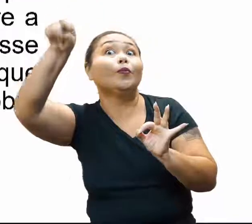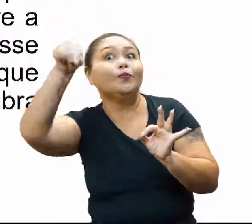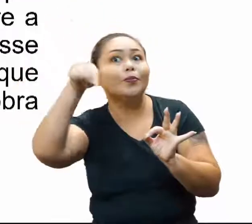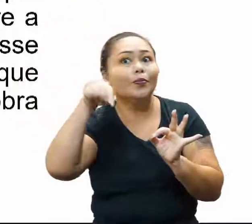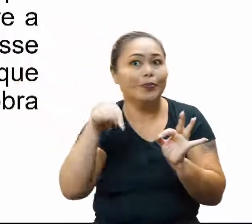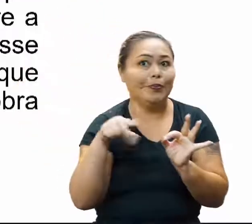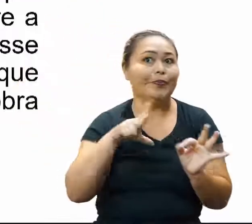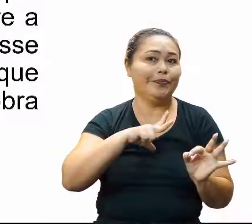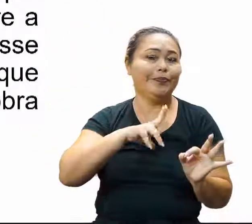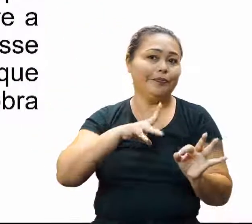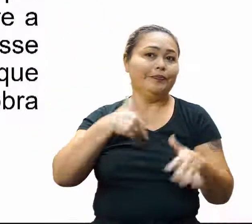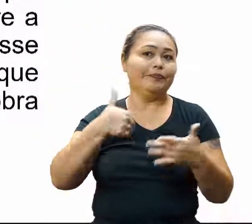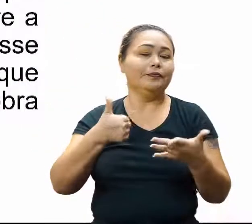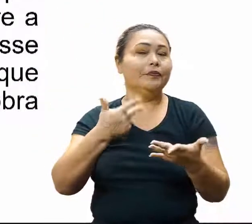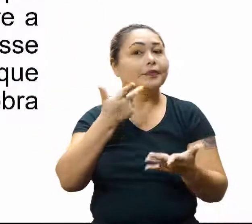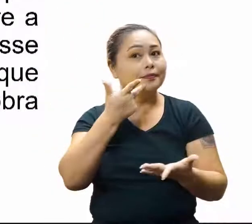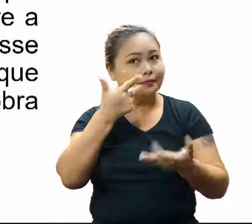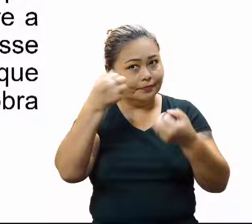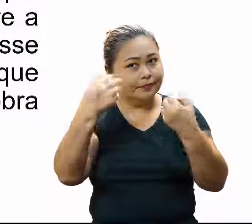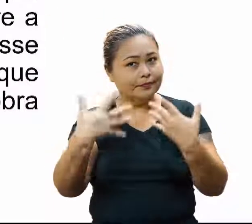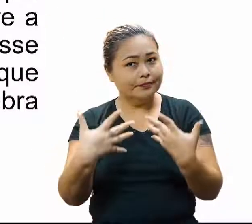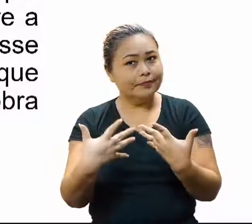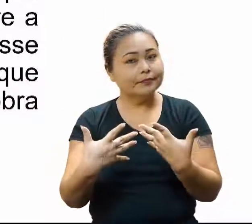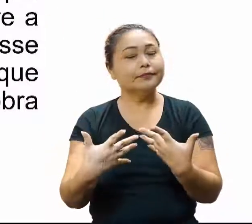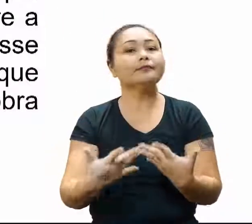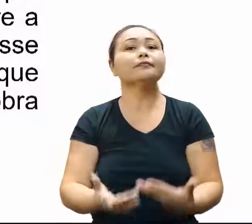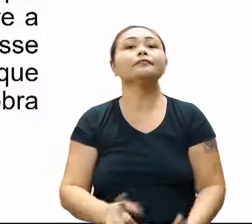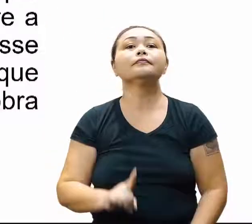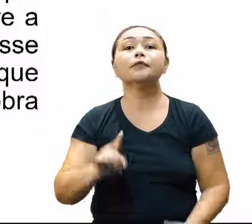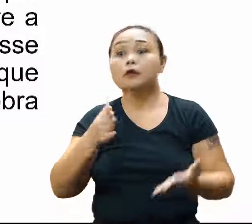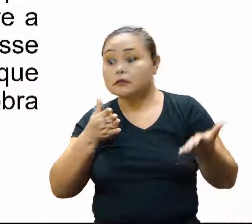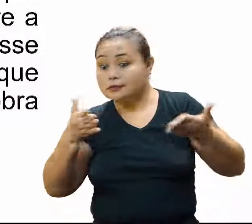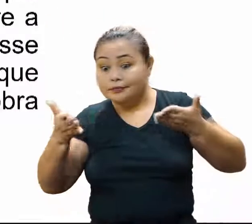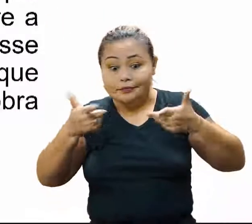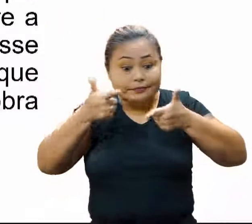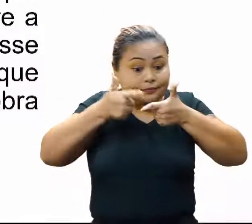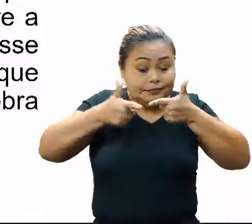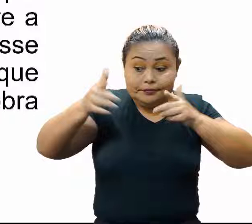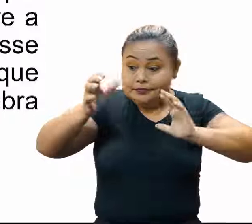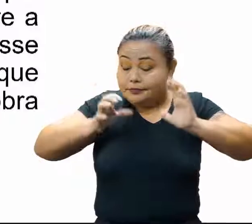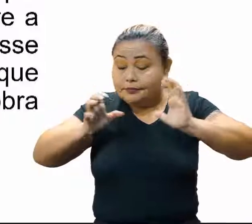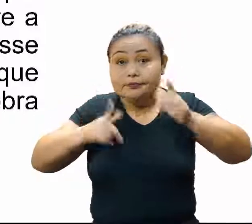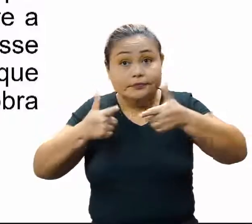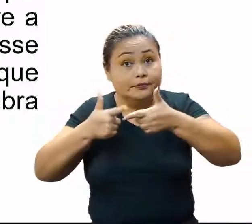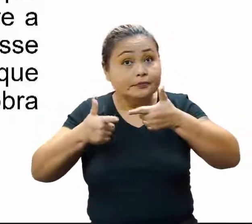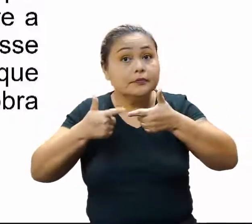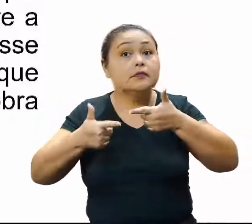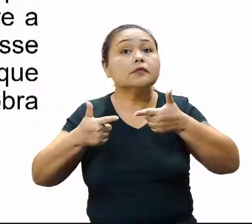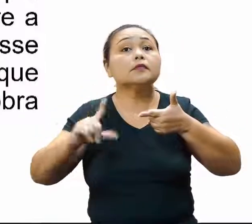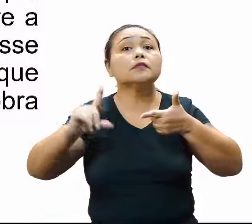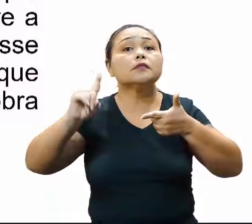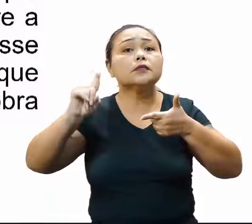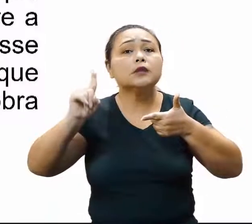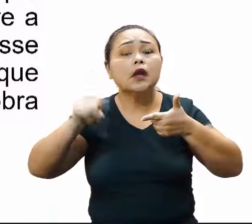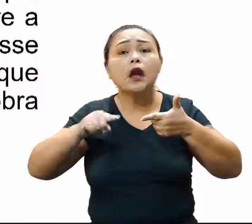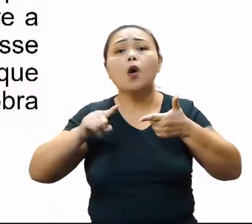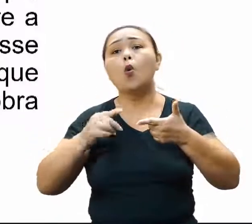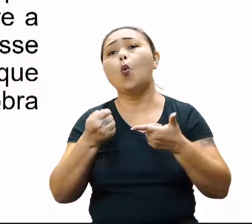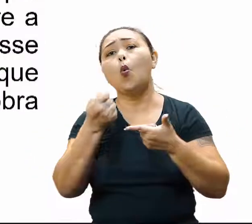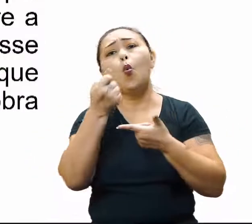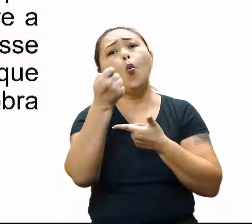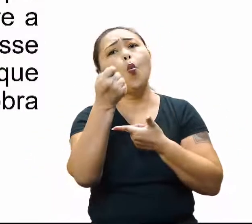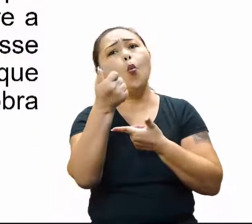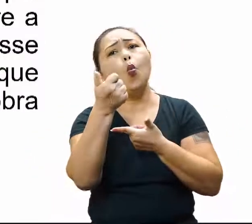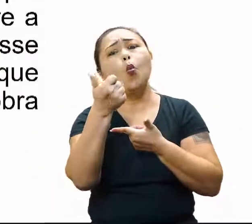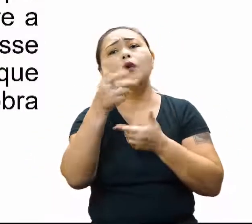bom que se diga isso. Nesse conflito, quase será dizimado aí os